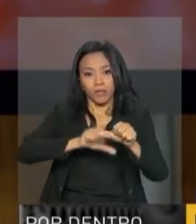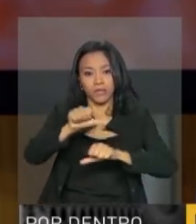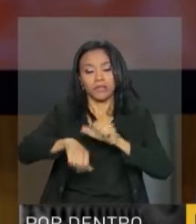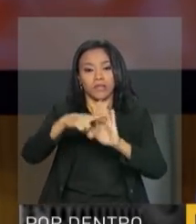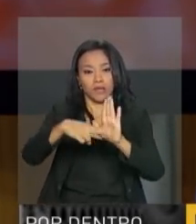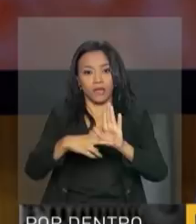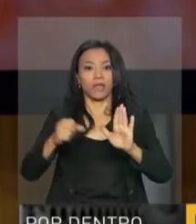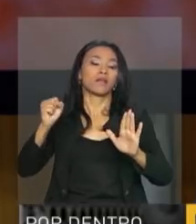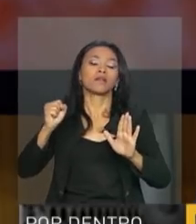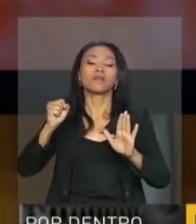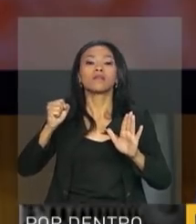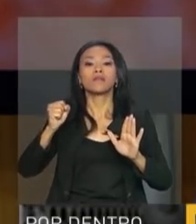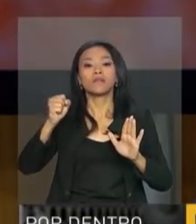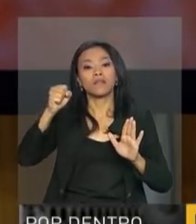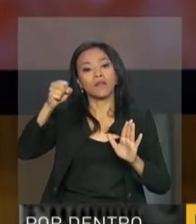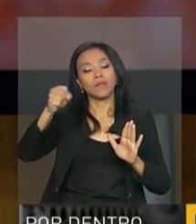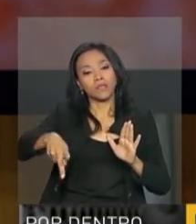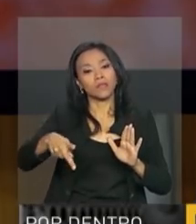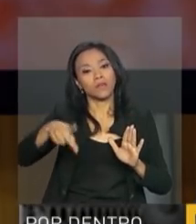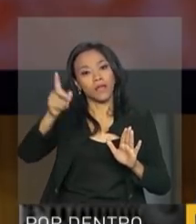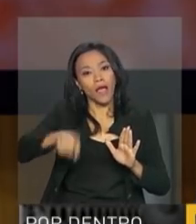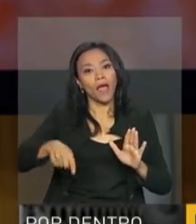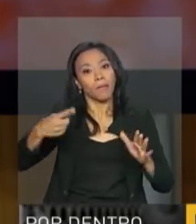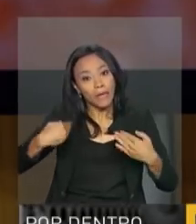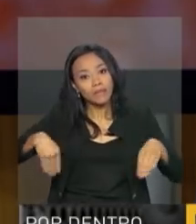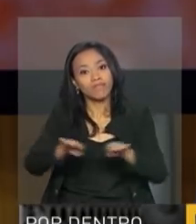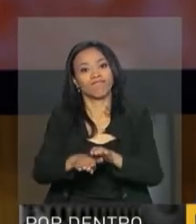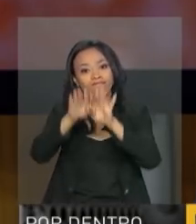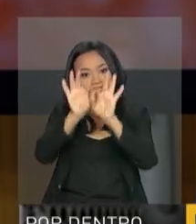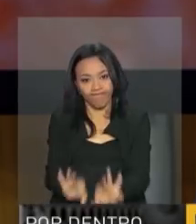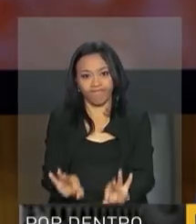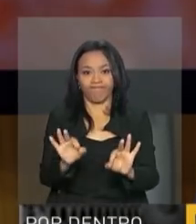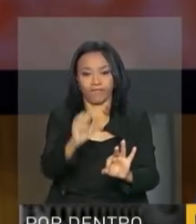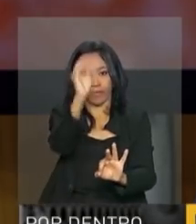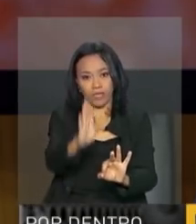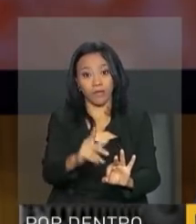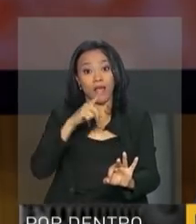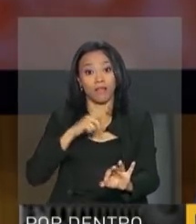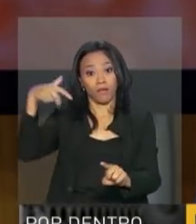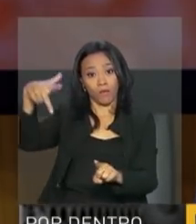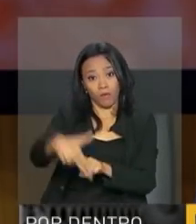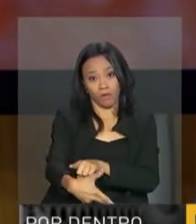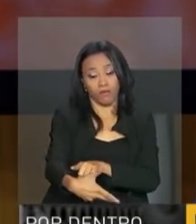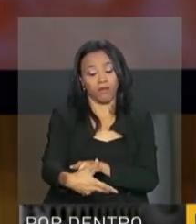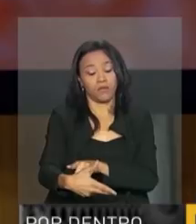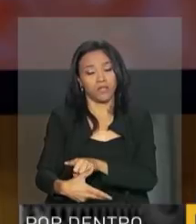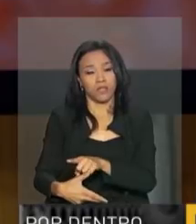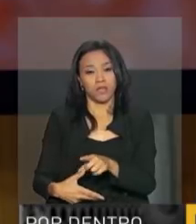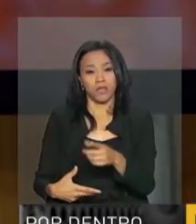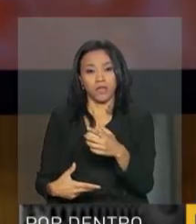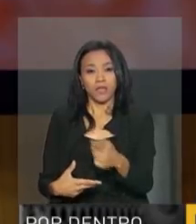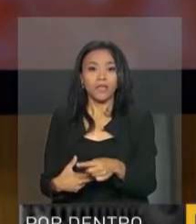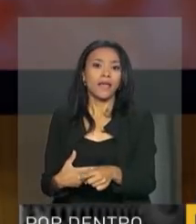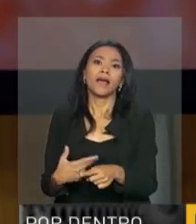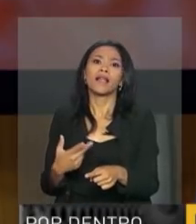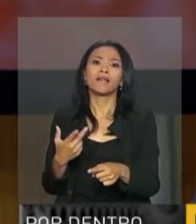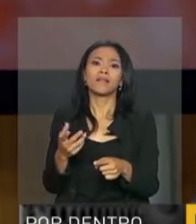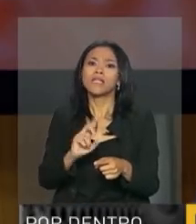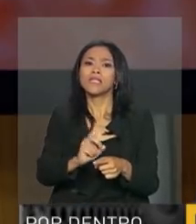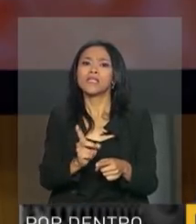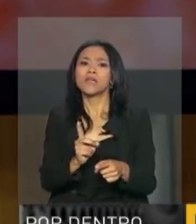Previdência mais justa que já se propôs no Brasil. E vou te dizer por quê. Ela faz um corte e ela deixa de atingir as pessoas mais